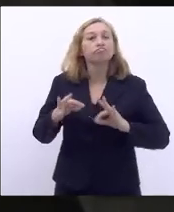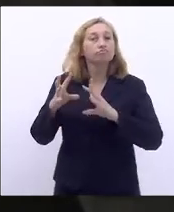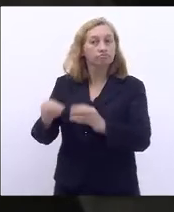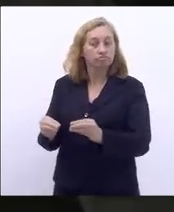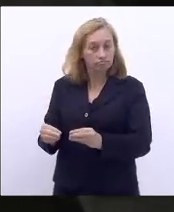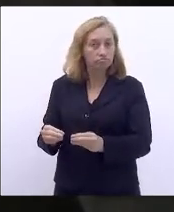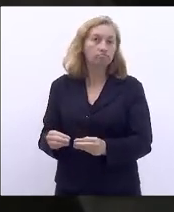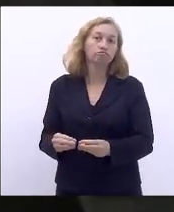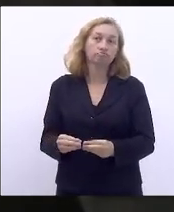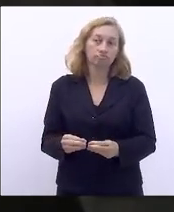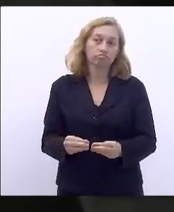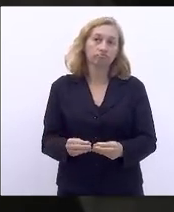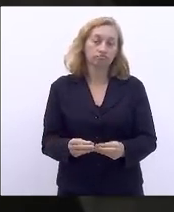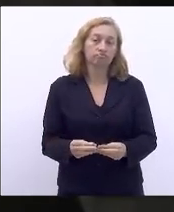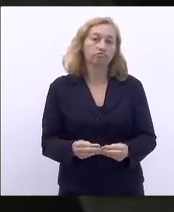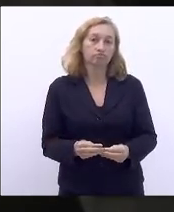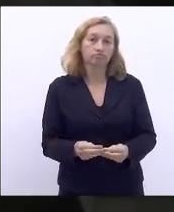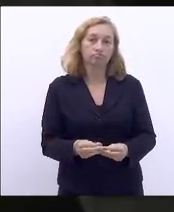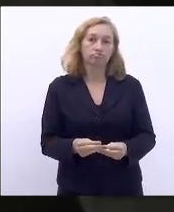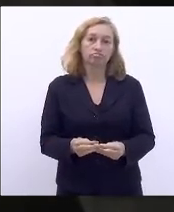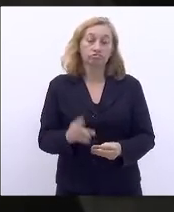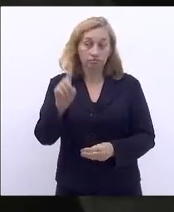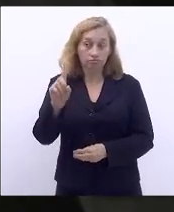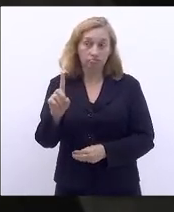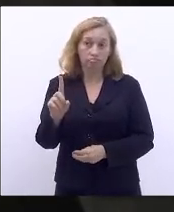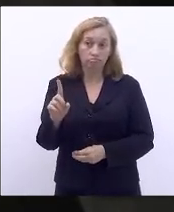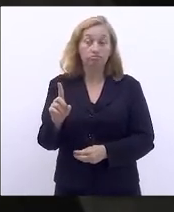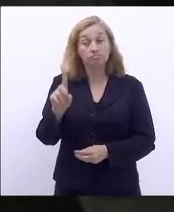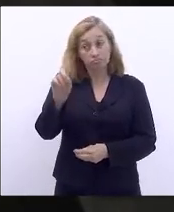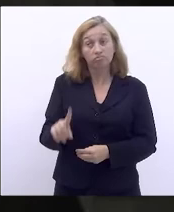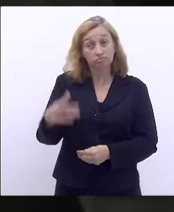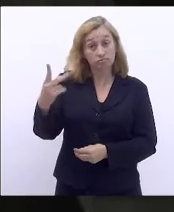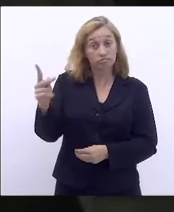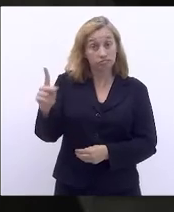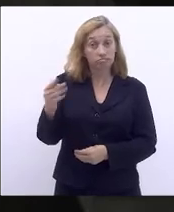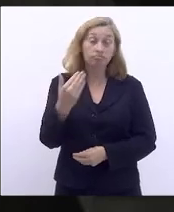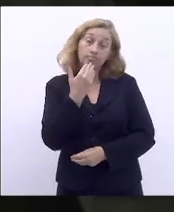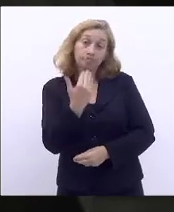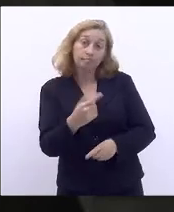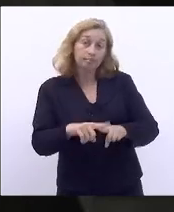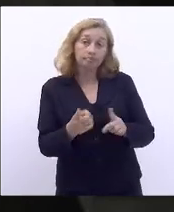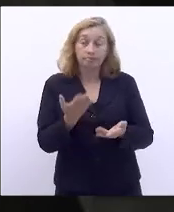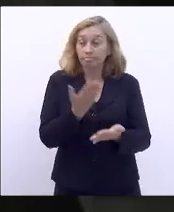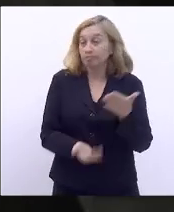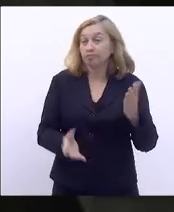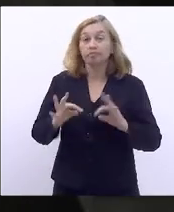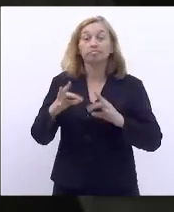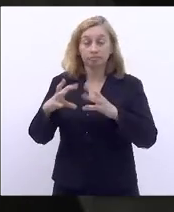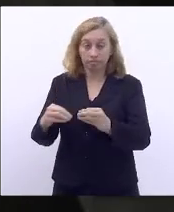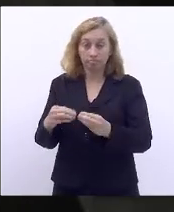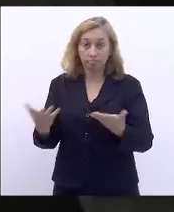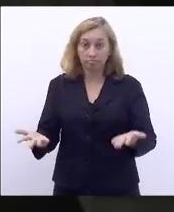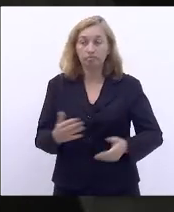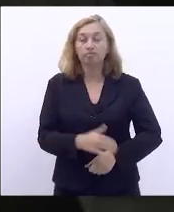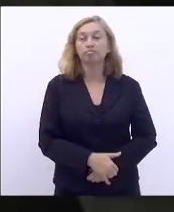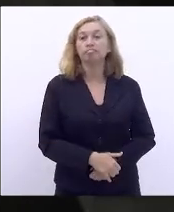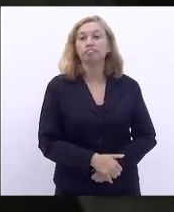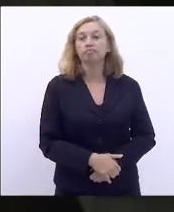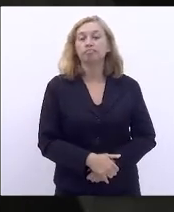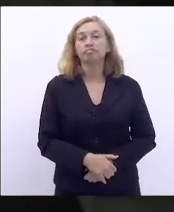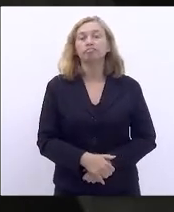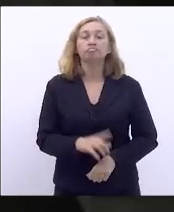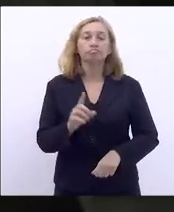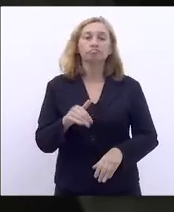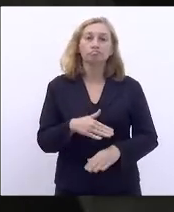recursos e apelações que buscou fazer, a seu direito, fazê-lo, em outras esferas, em outras instâncias. O